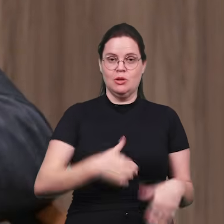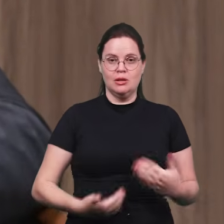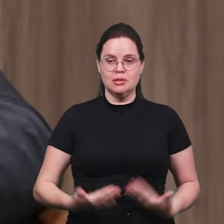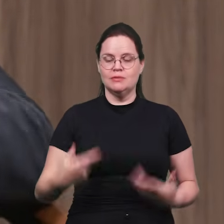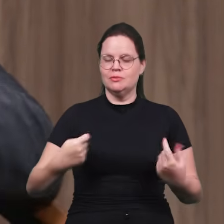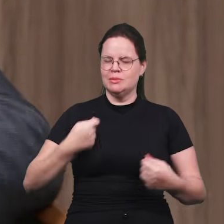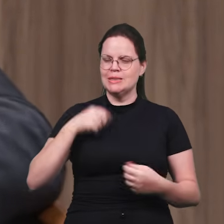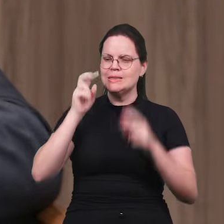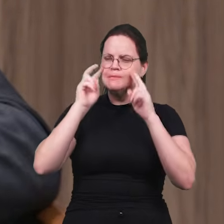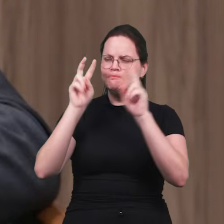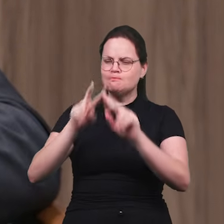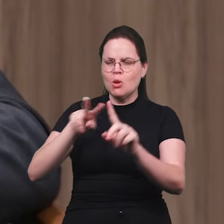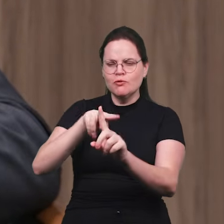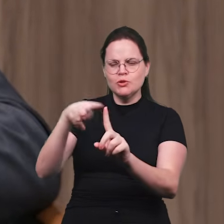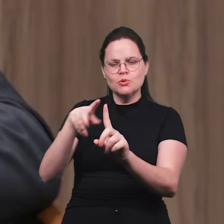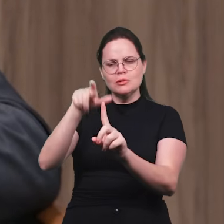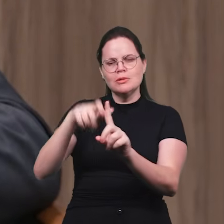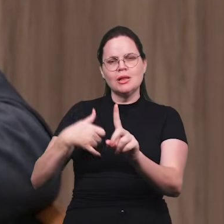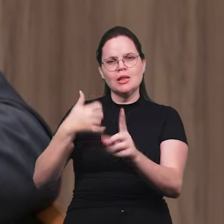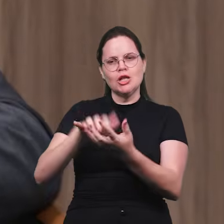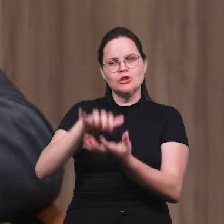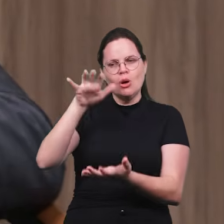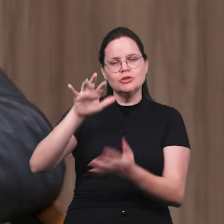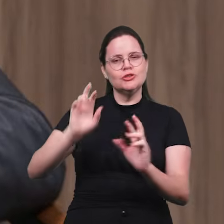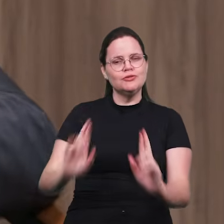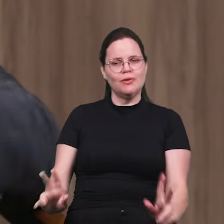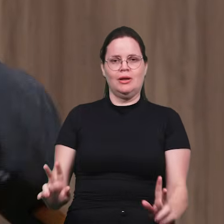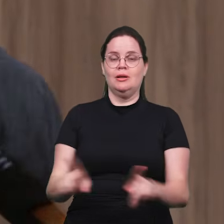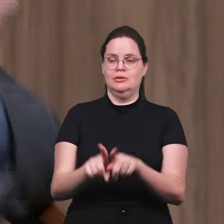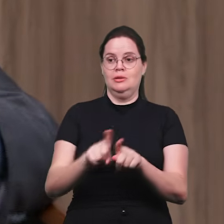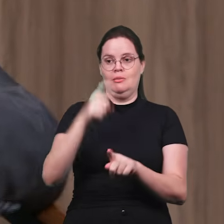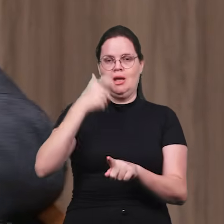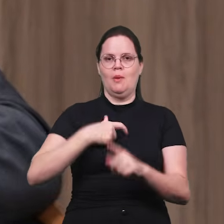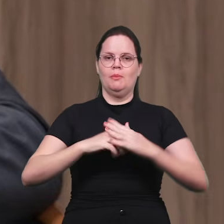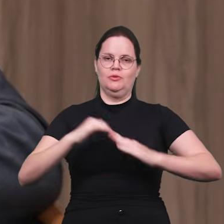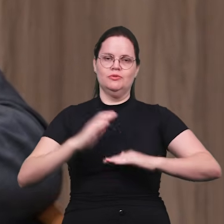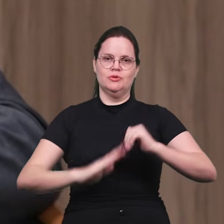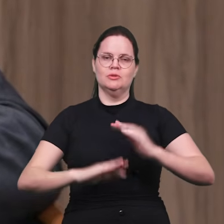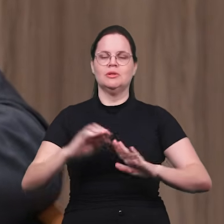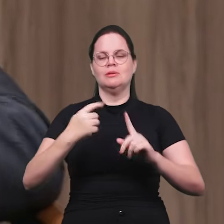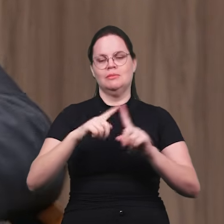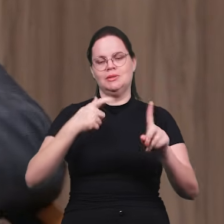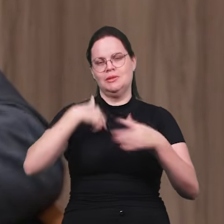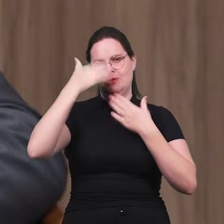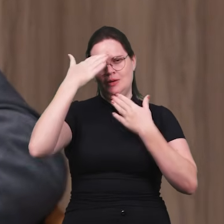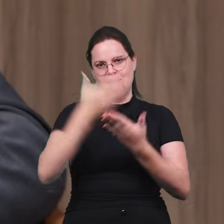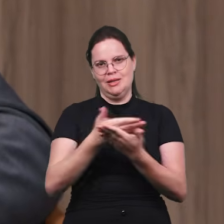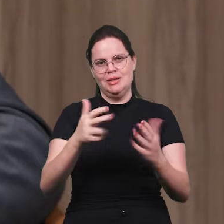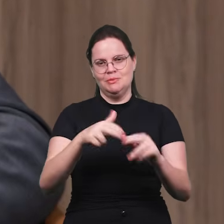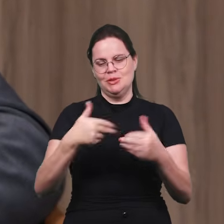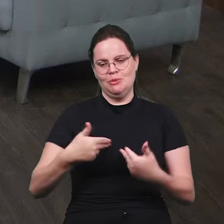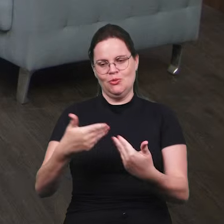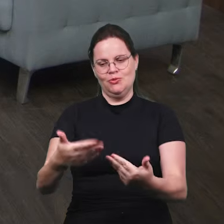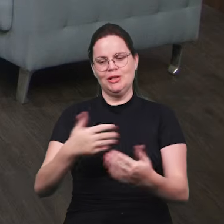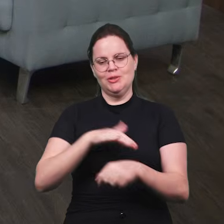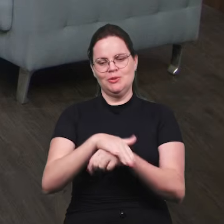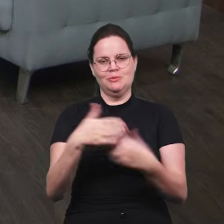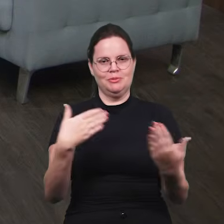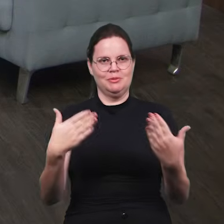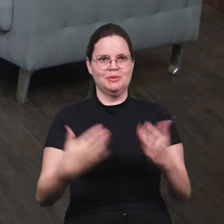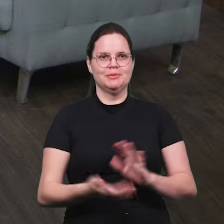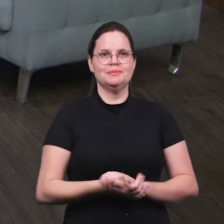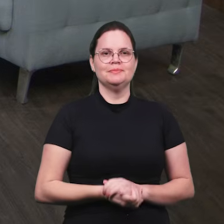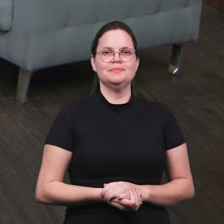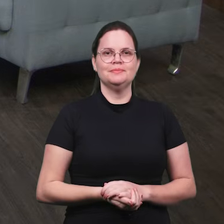profissional, um olhar diferenciado para essas pessoas. Então, mais uma vez eu agradeço por estar aqui e nós vamos conversar um pouco a respeito.